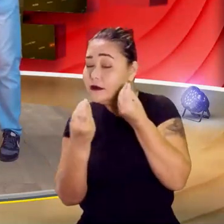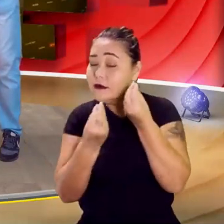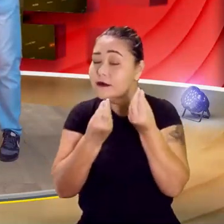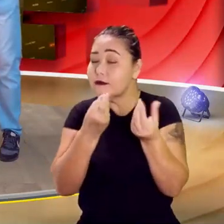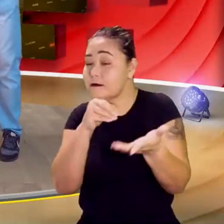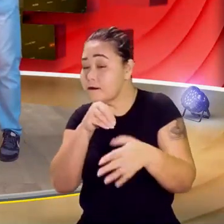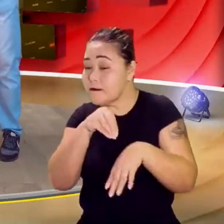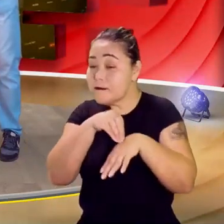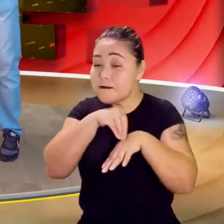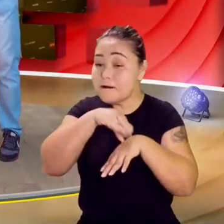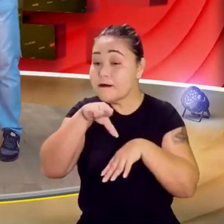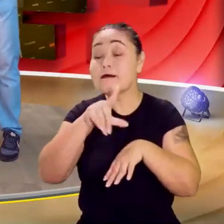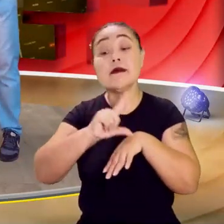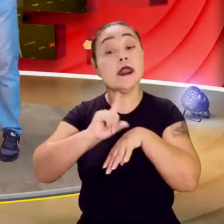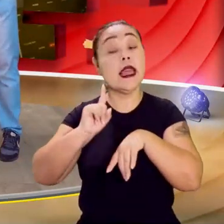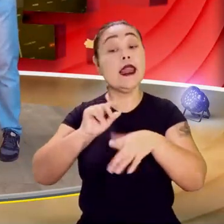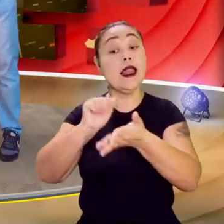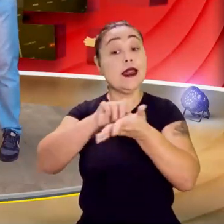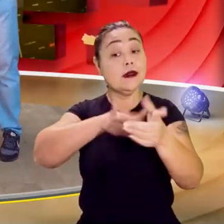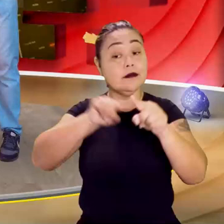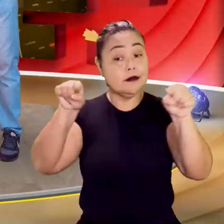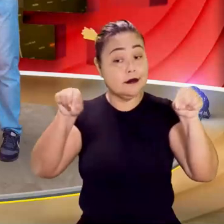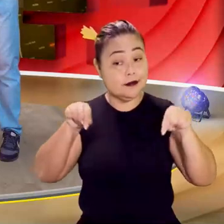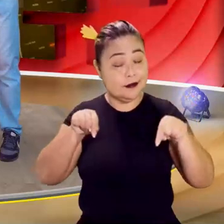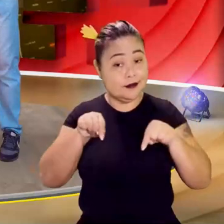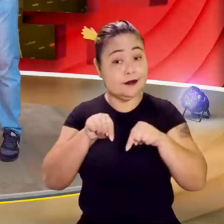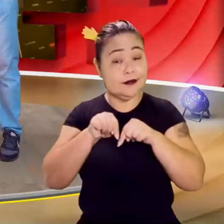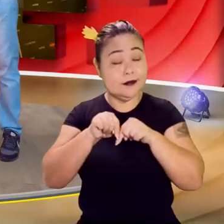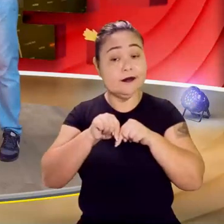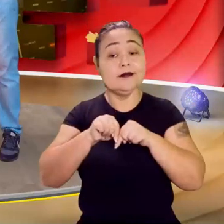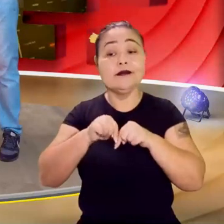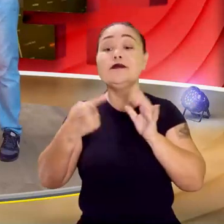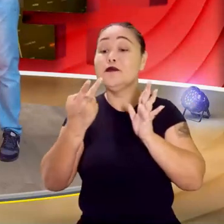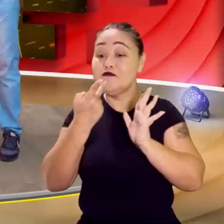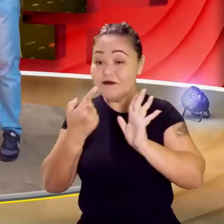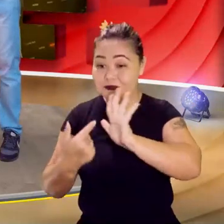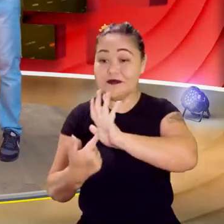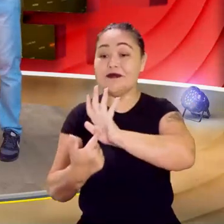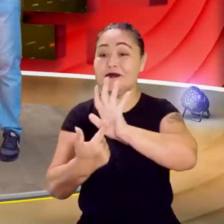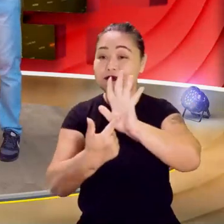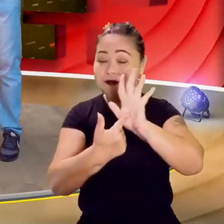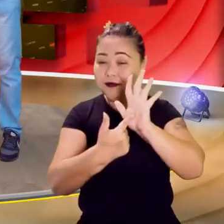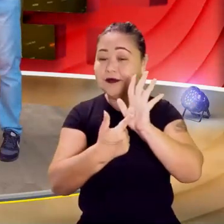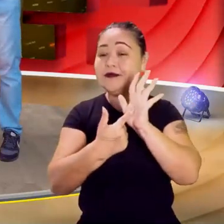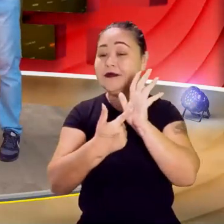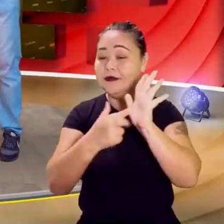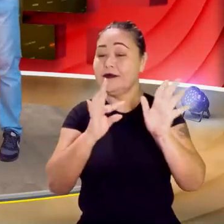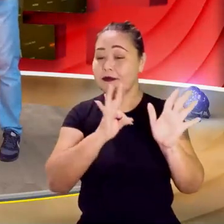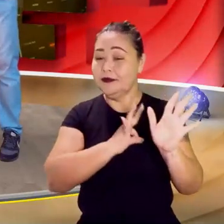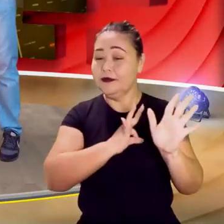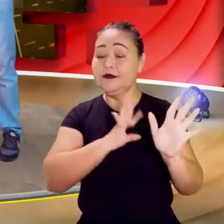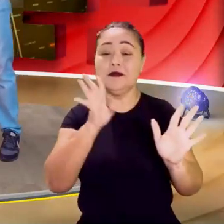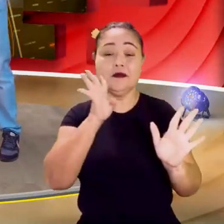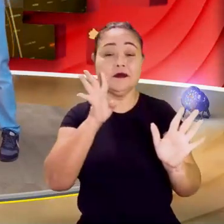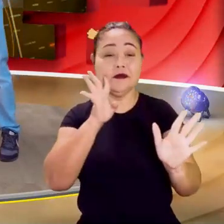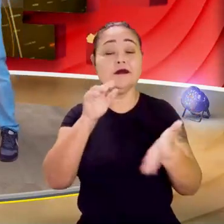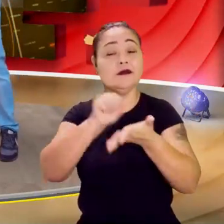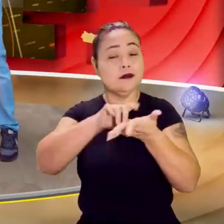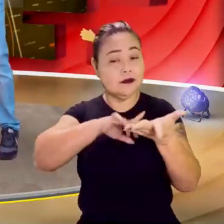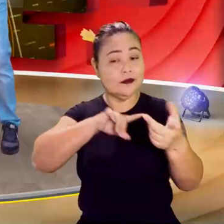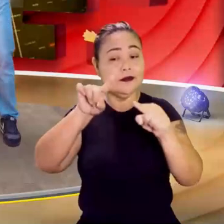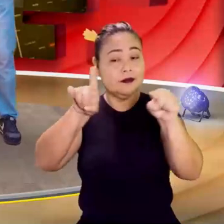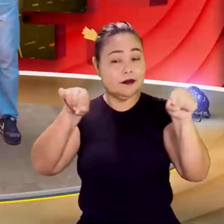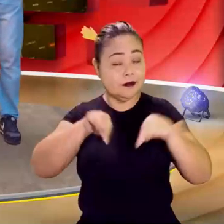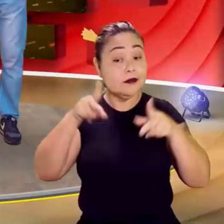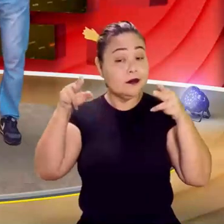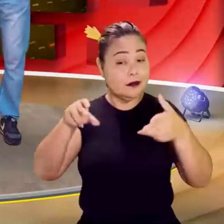ali e tal, que na atividade de sala a gente revela para vocês. É. Umas técnicas bem legais. Verdade. As atividades de sala vêm do